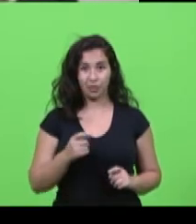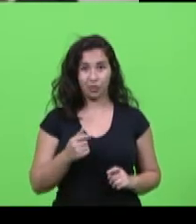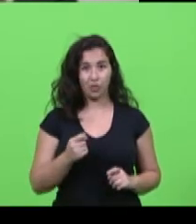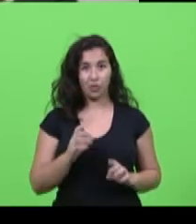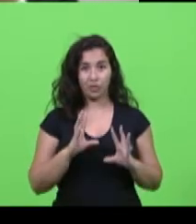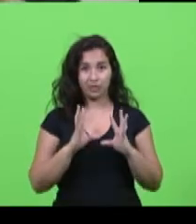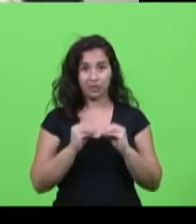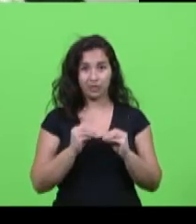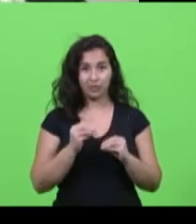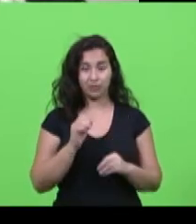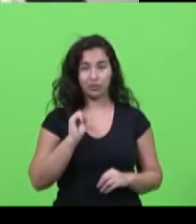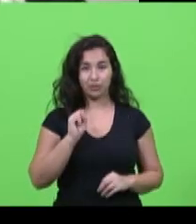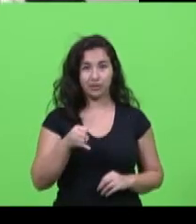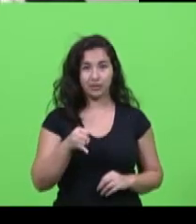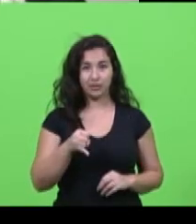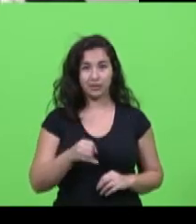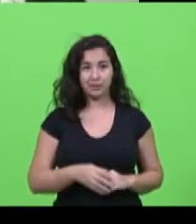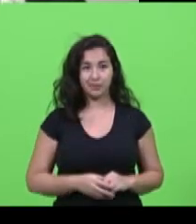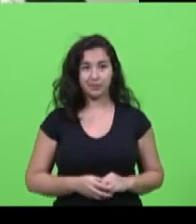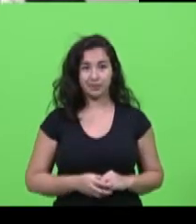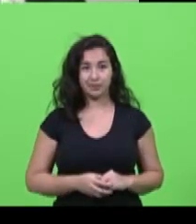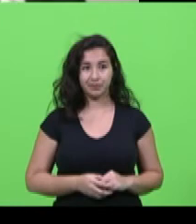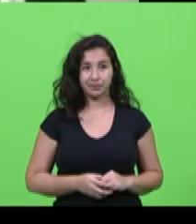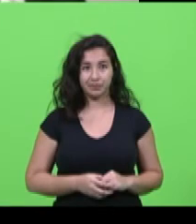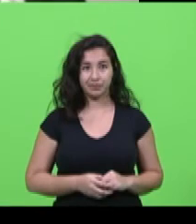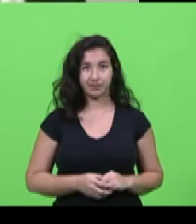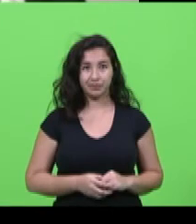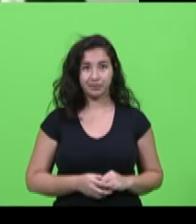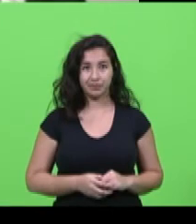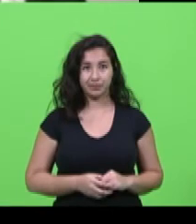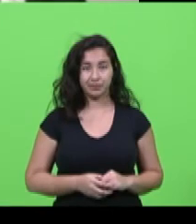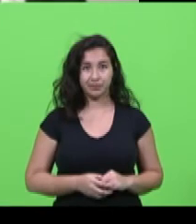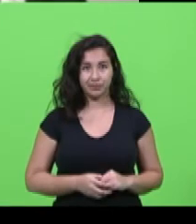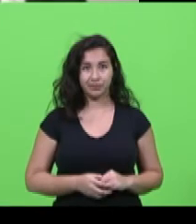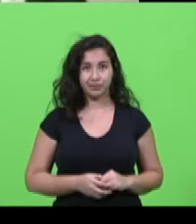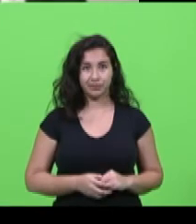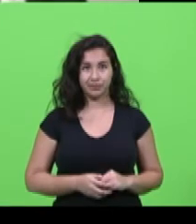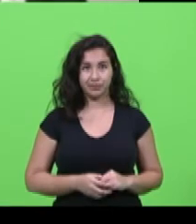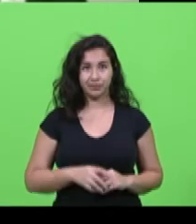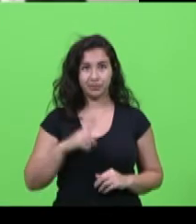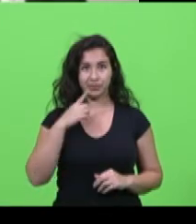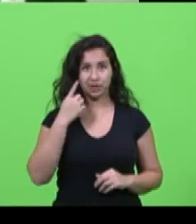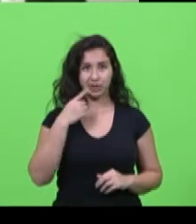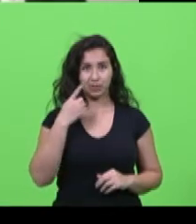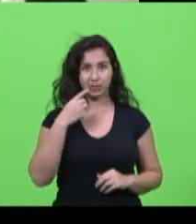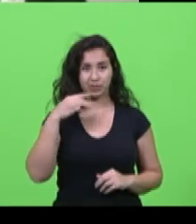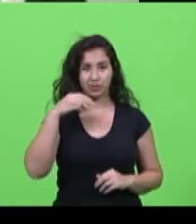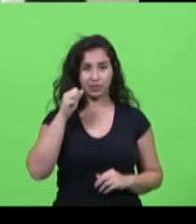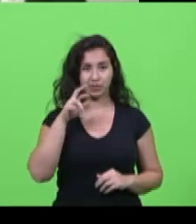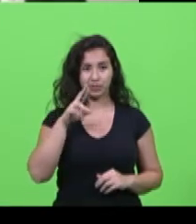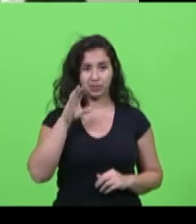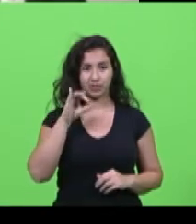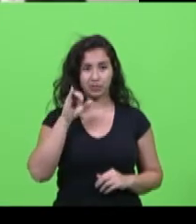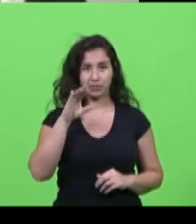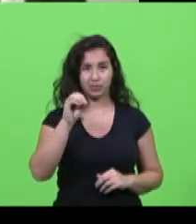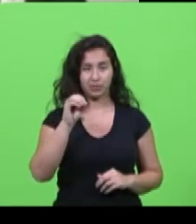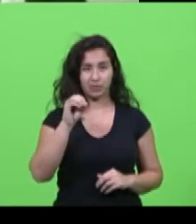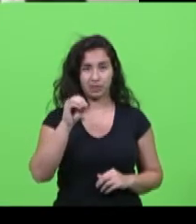Pela ordem, Márcio Machado. Eu não sou o autor, vou ter favor. Deputado Márcio Machado. Perfeito. Pela